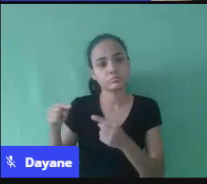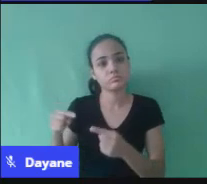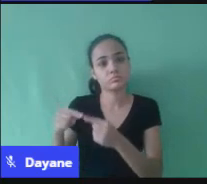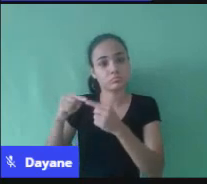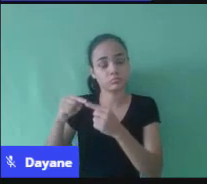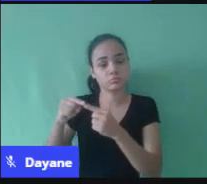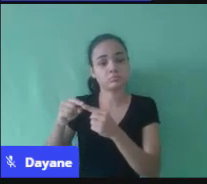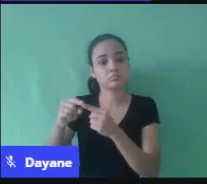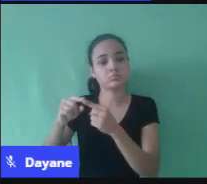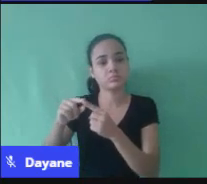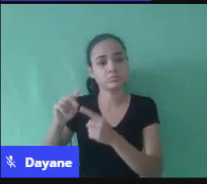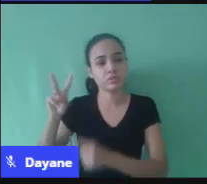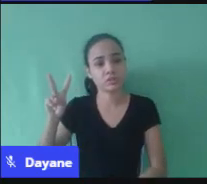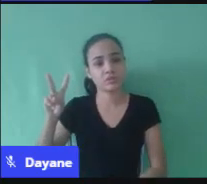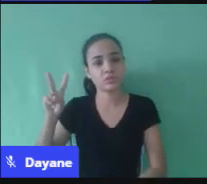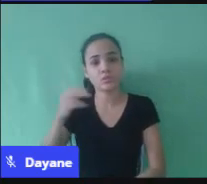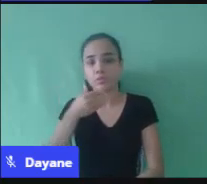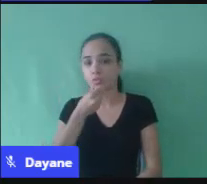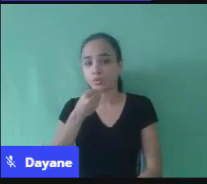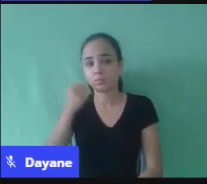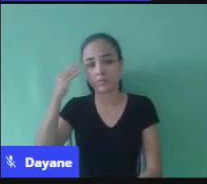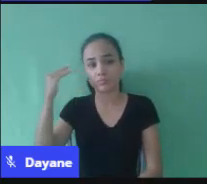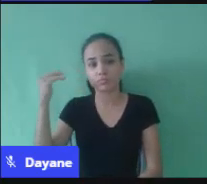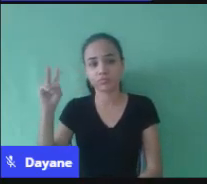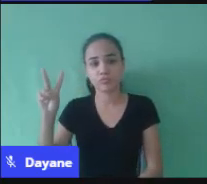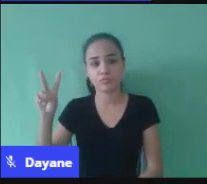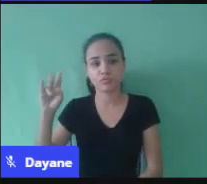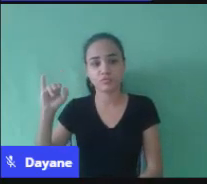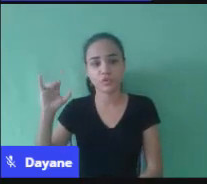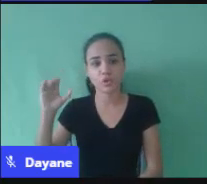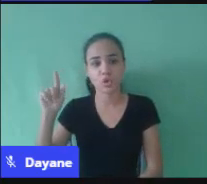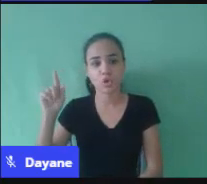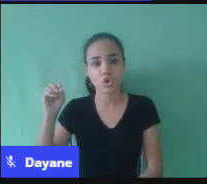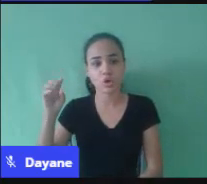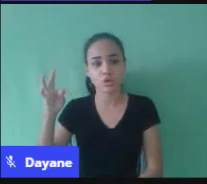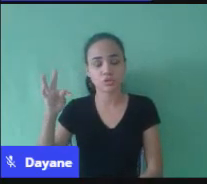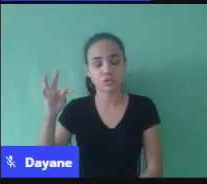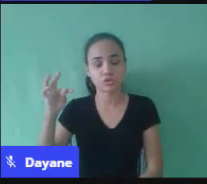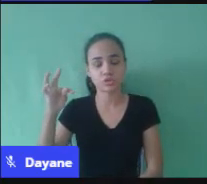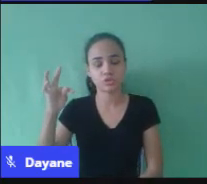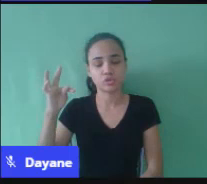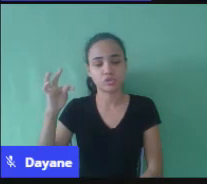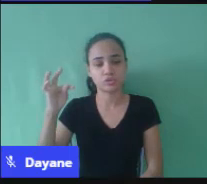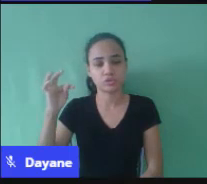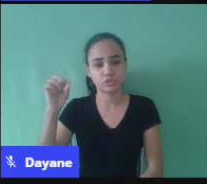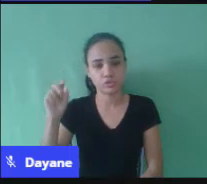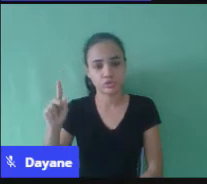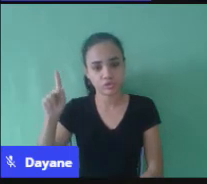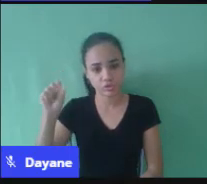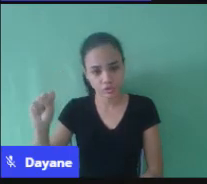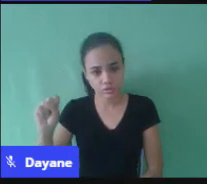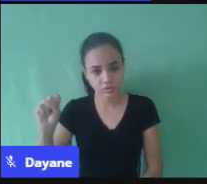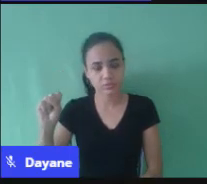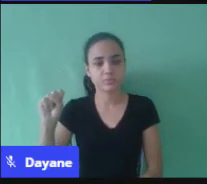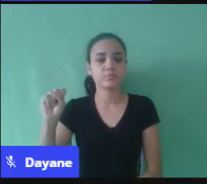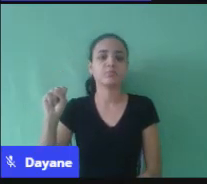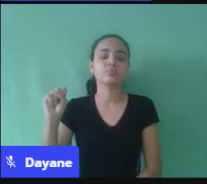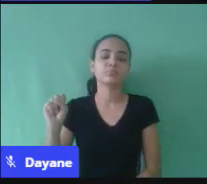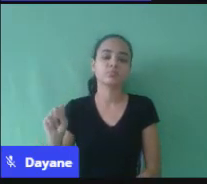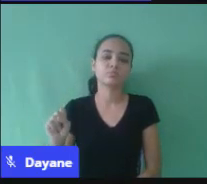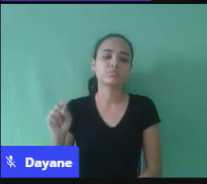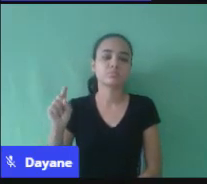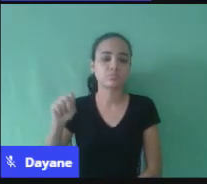Organizador do conhecimento, está. E também como um mentor daquele aluno. ênfase em valores